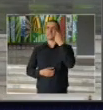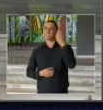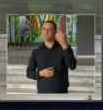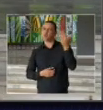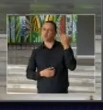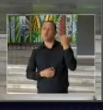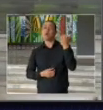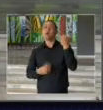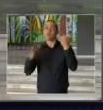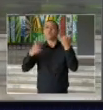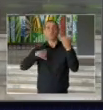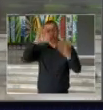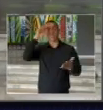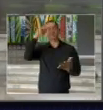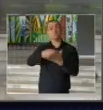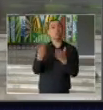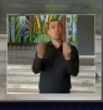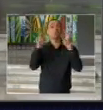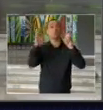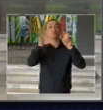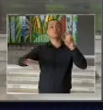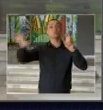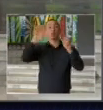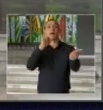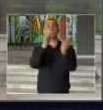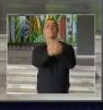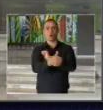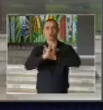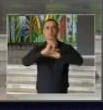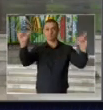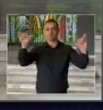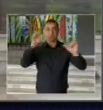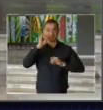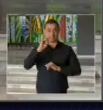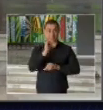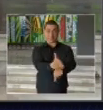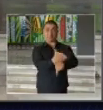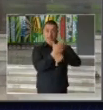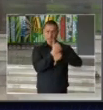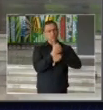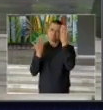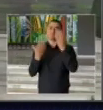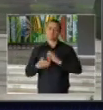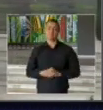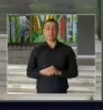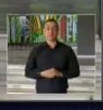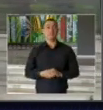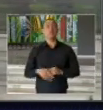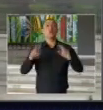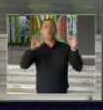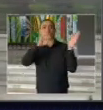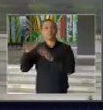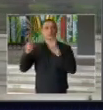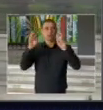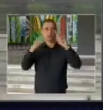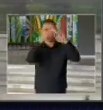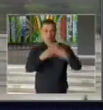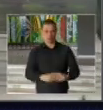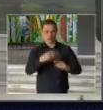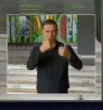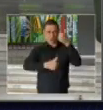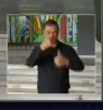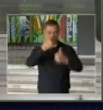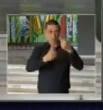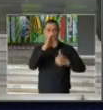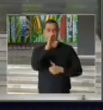Dória, nada. Faz o seu e acabou. Ah, vai ter que começar o brasileiro 8 e 9 de agosto. Vai ter que começar. E o paulistão, ué, se vira, joga de